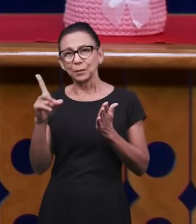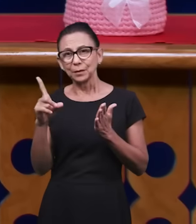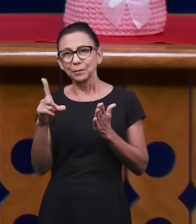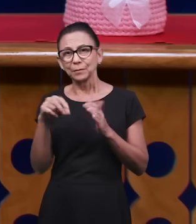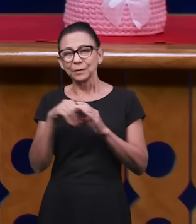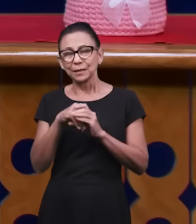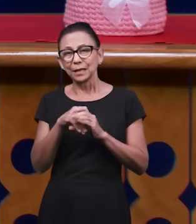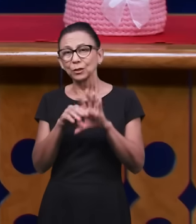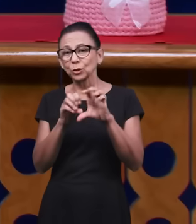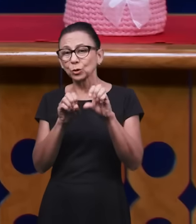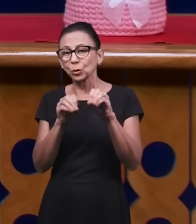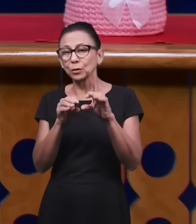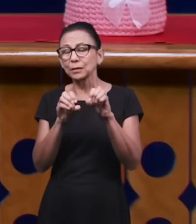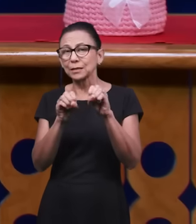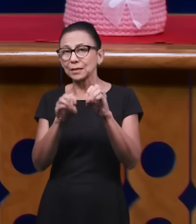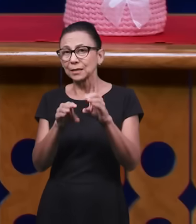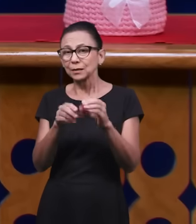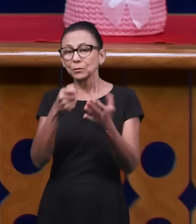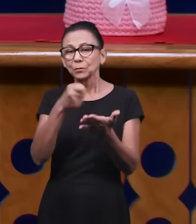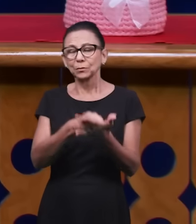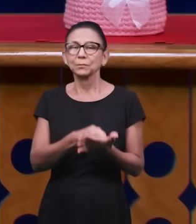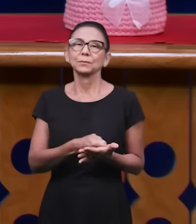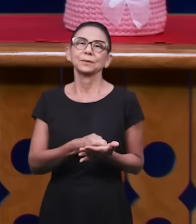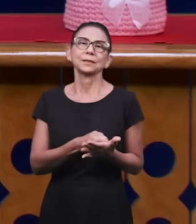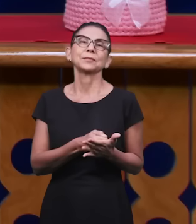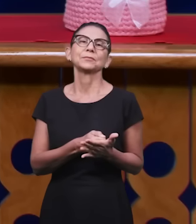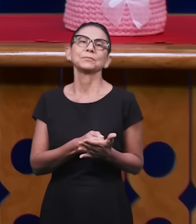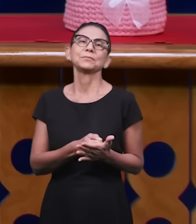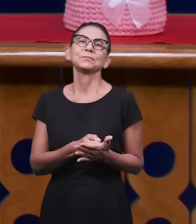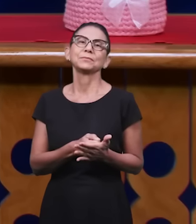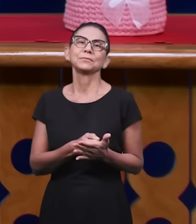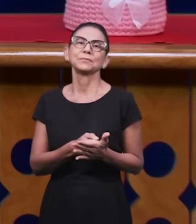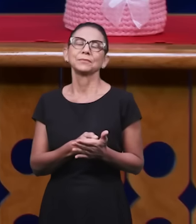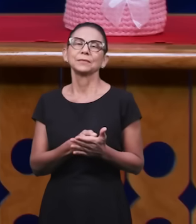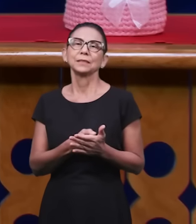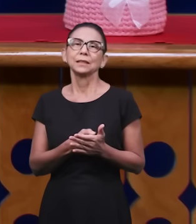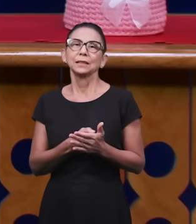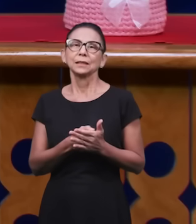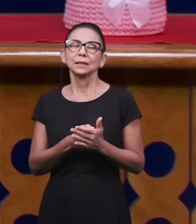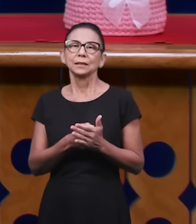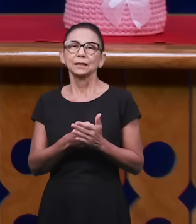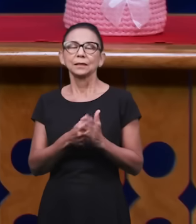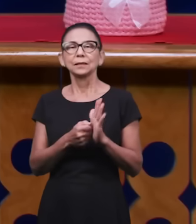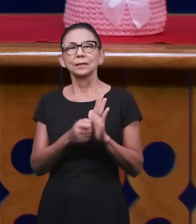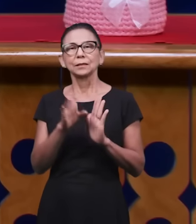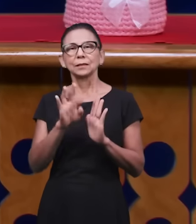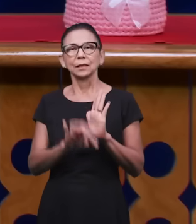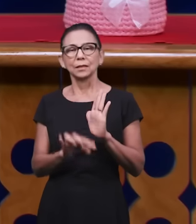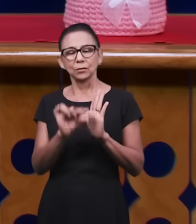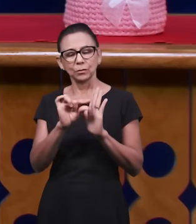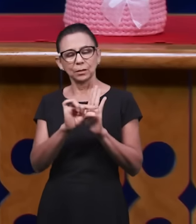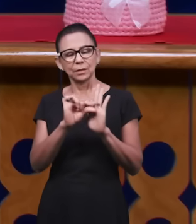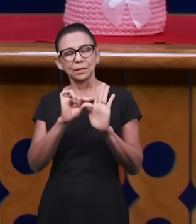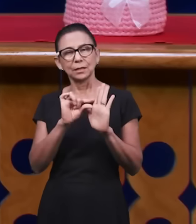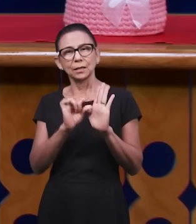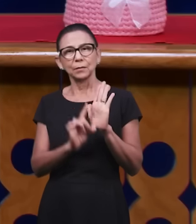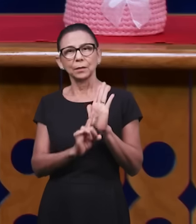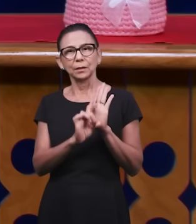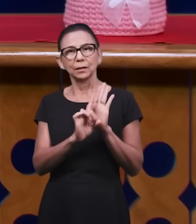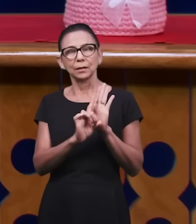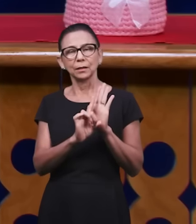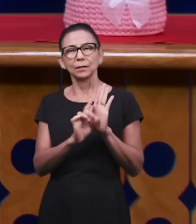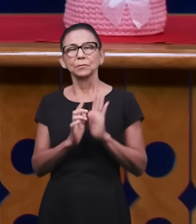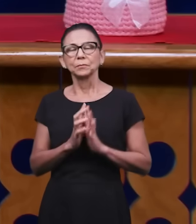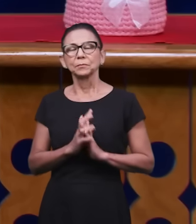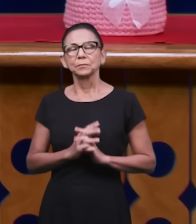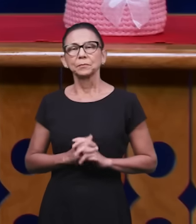está na parte de cima do versículo. E é para onde eu gostaria de